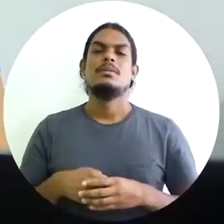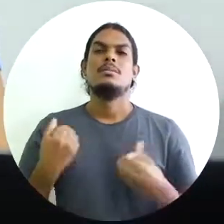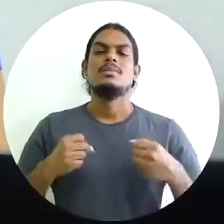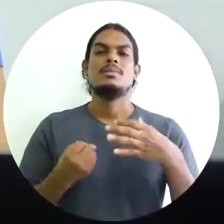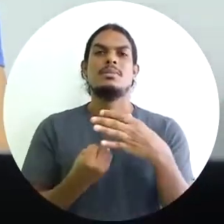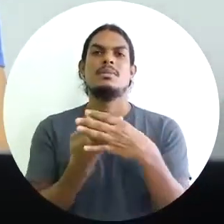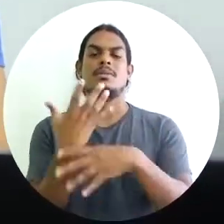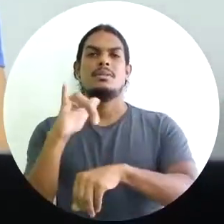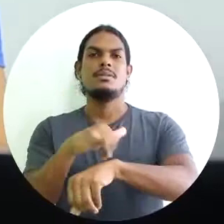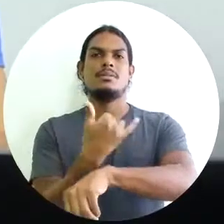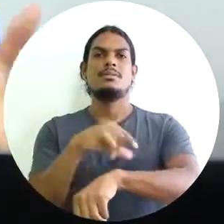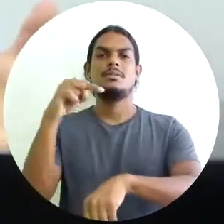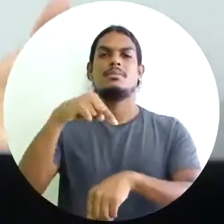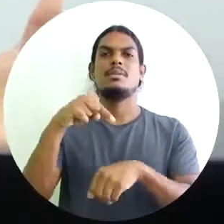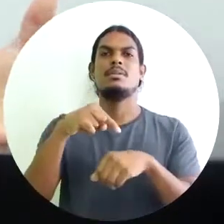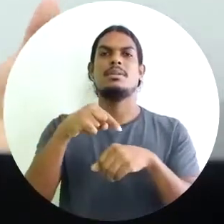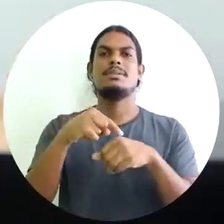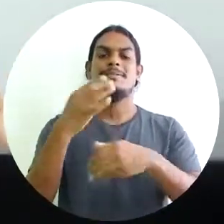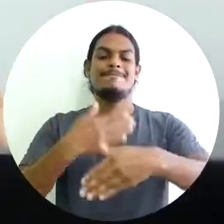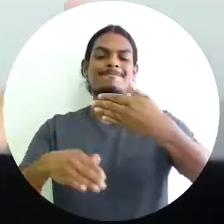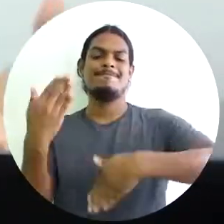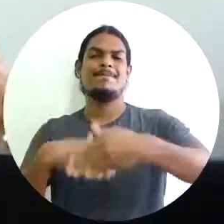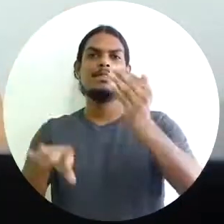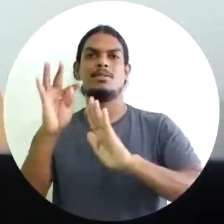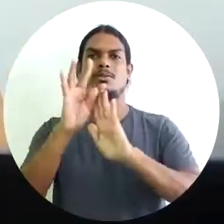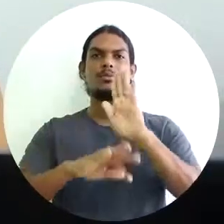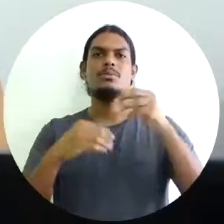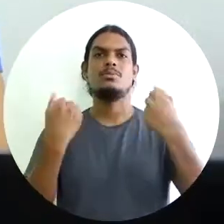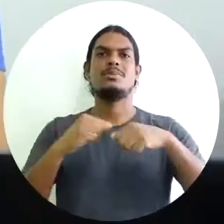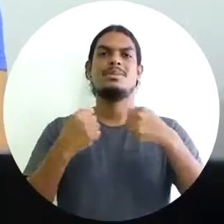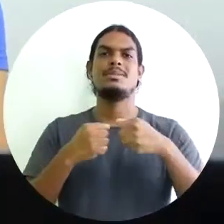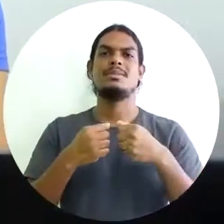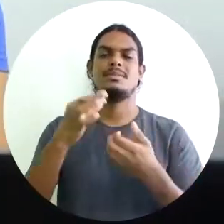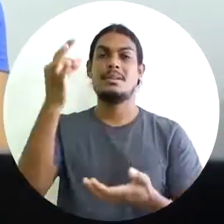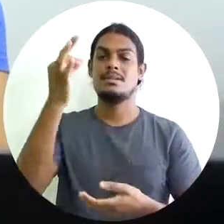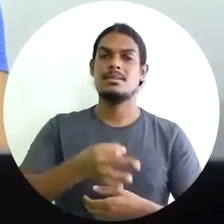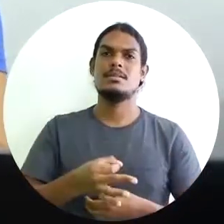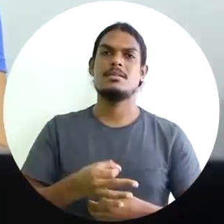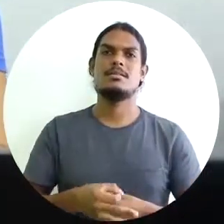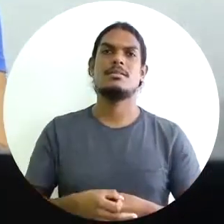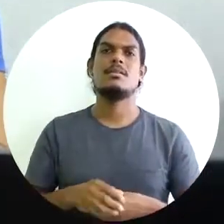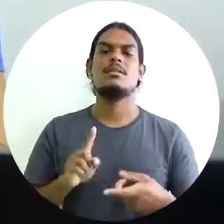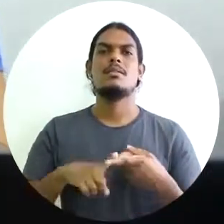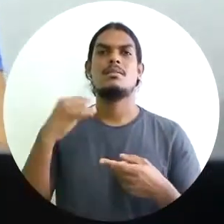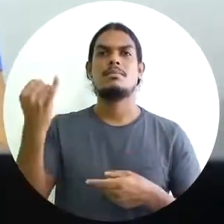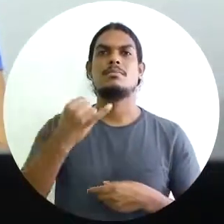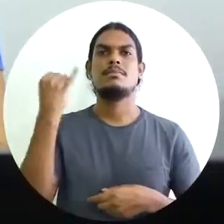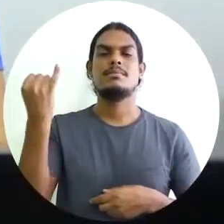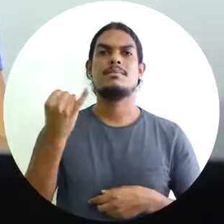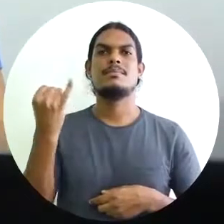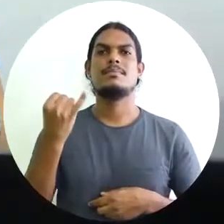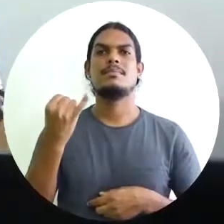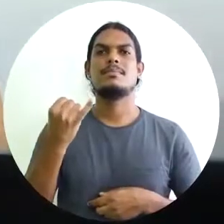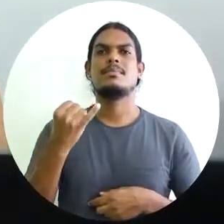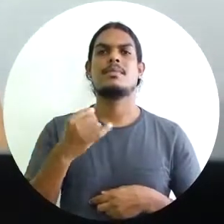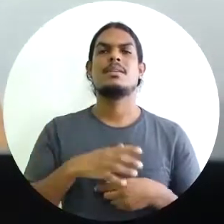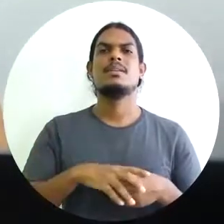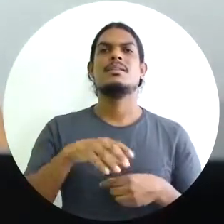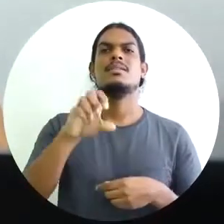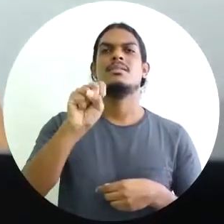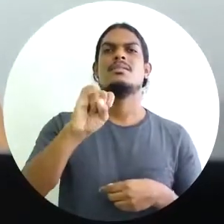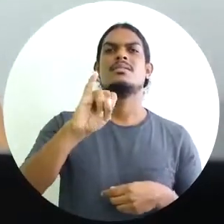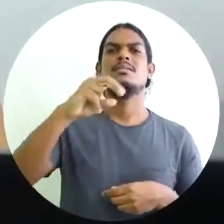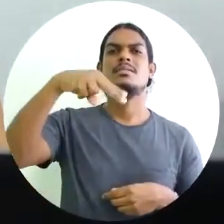que essa consolidação do texto ela seja completamente válida. Outro fator também de textualidade chama de